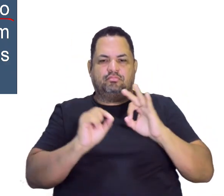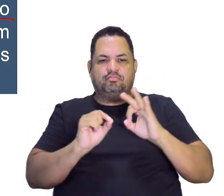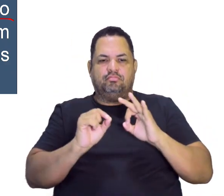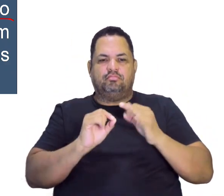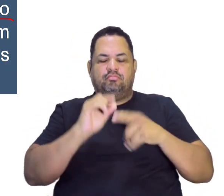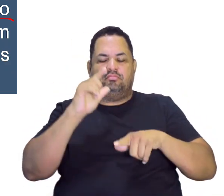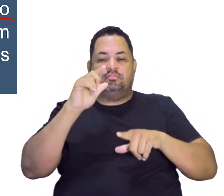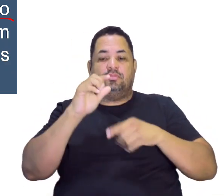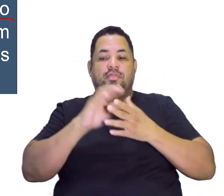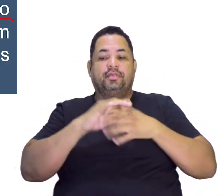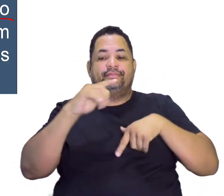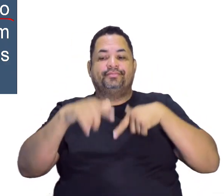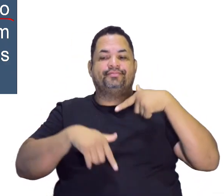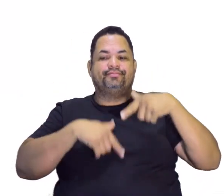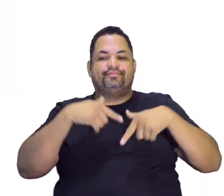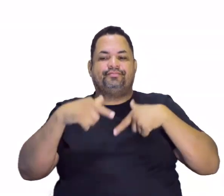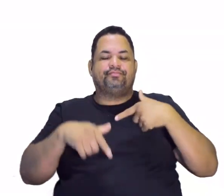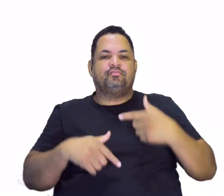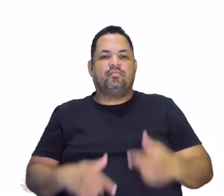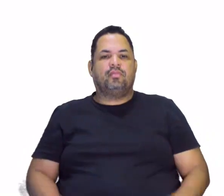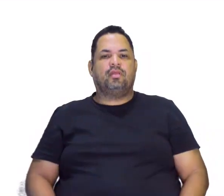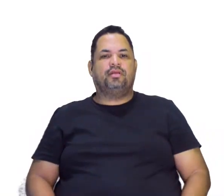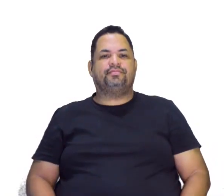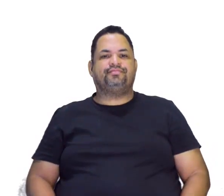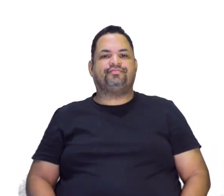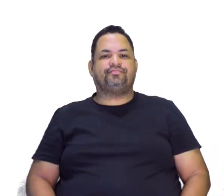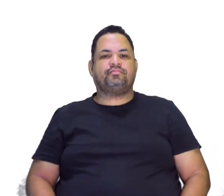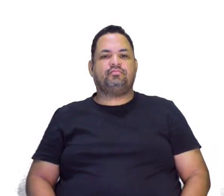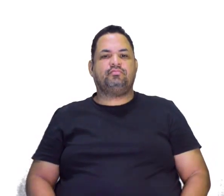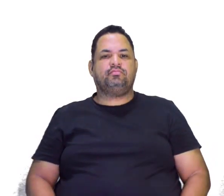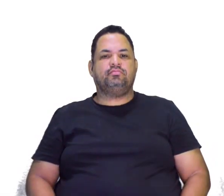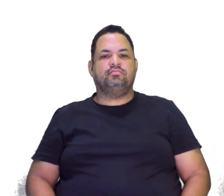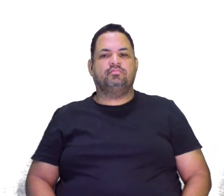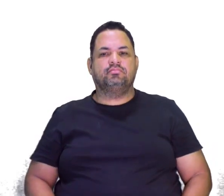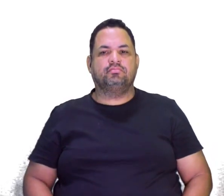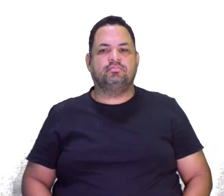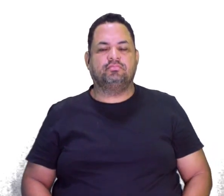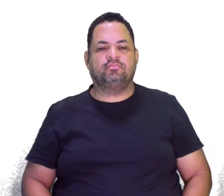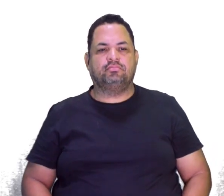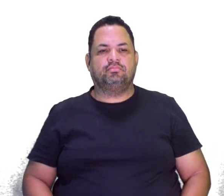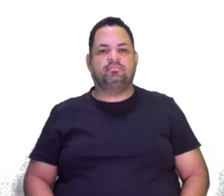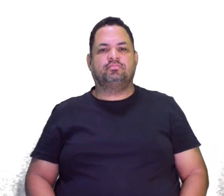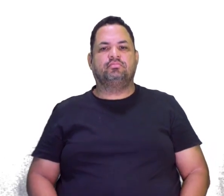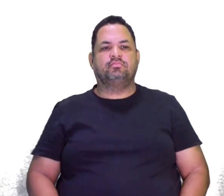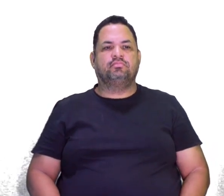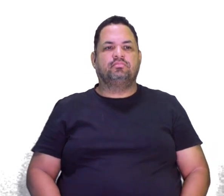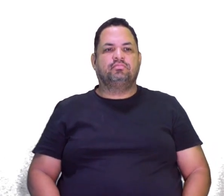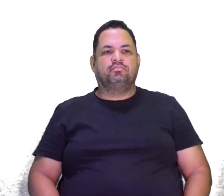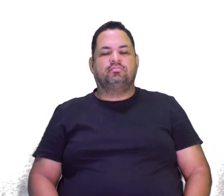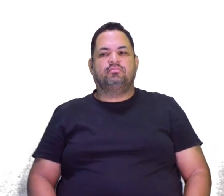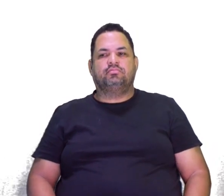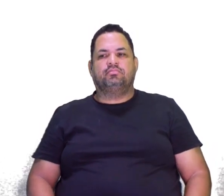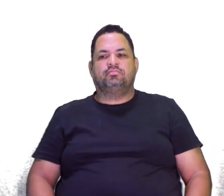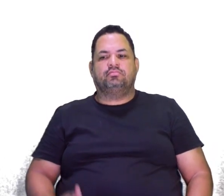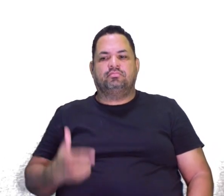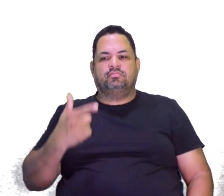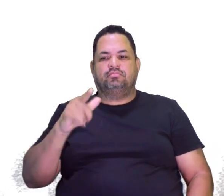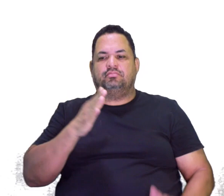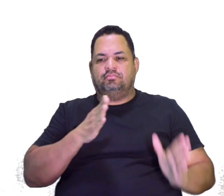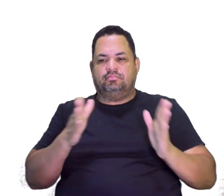seu trabalho aí aqui vamos ver aqui outra fase das pinturas dos